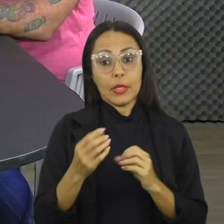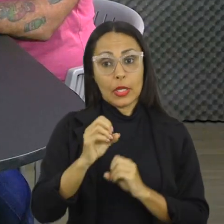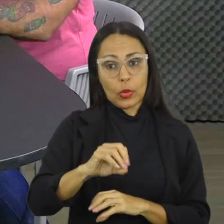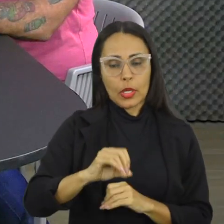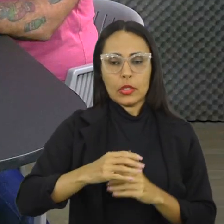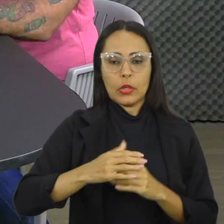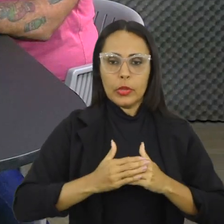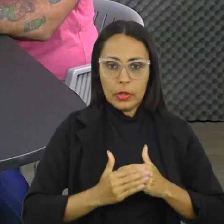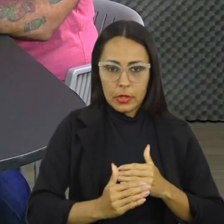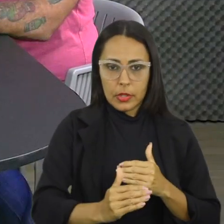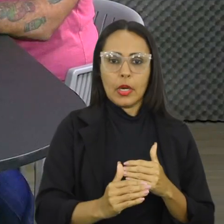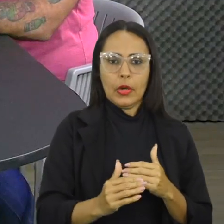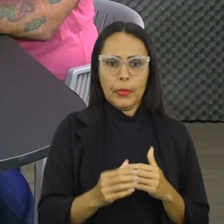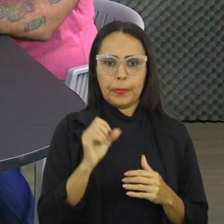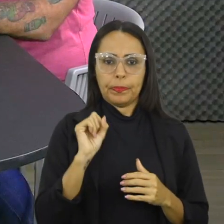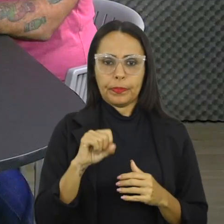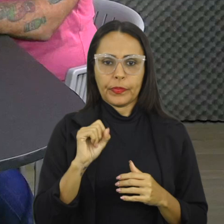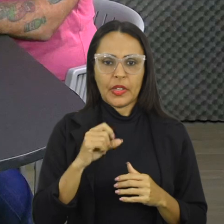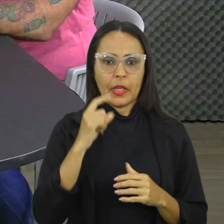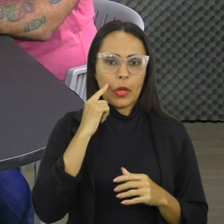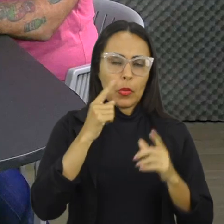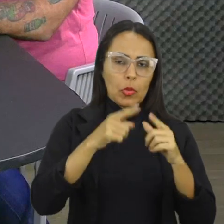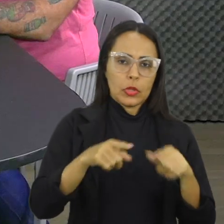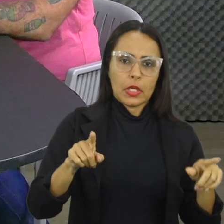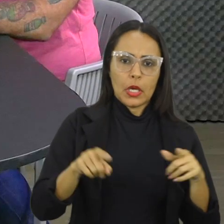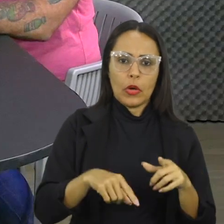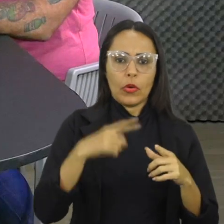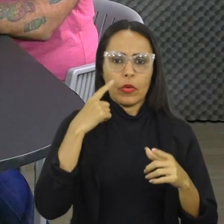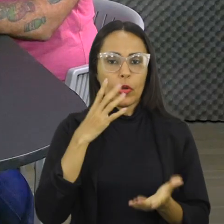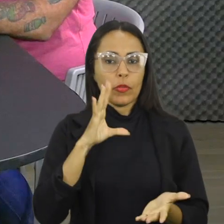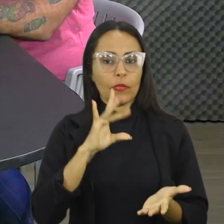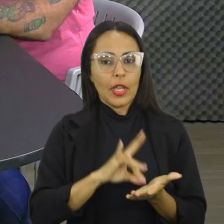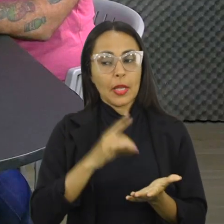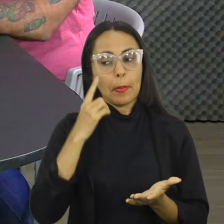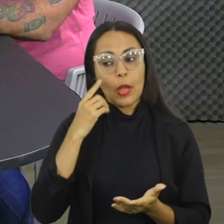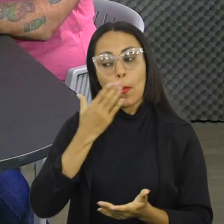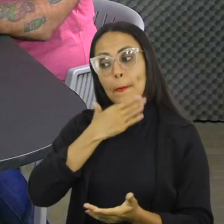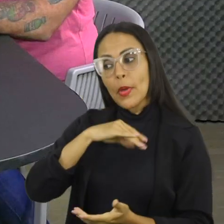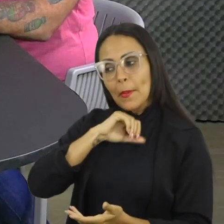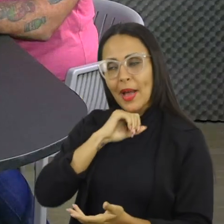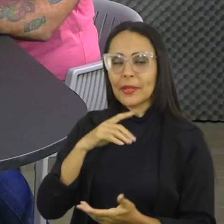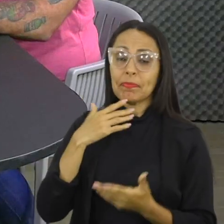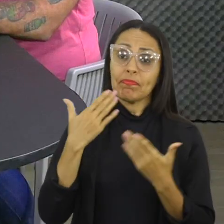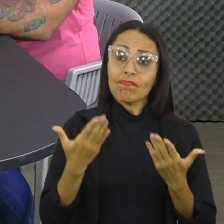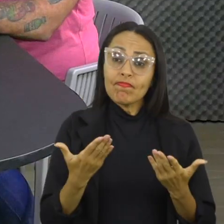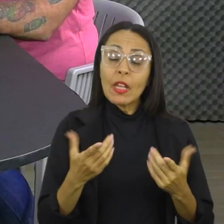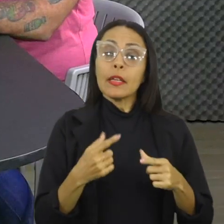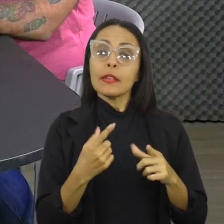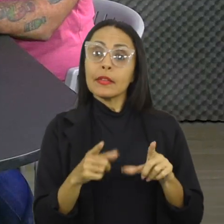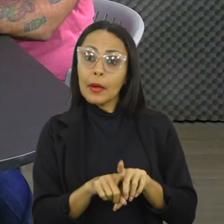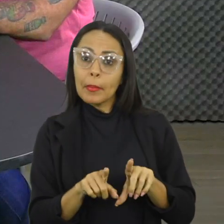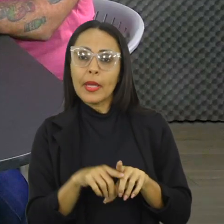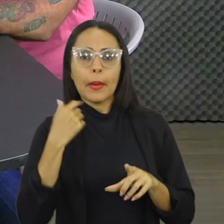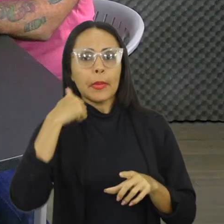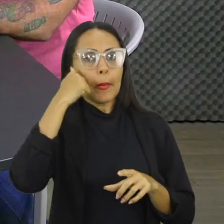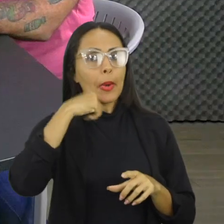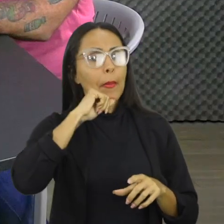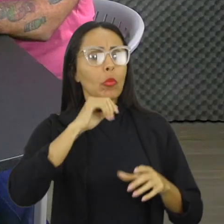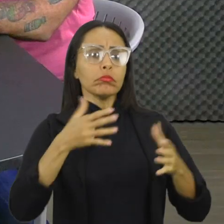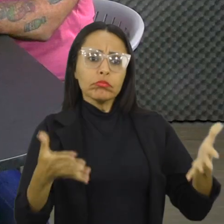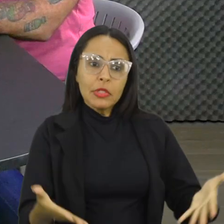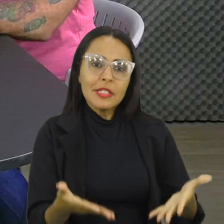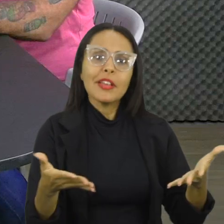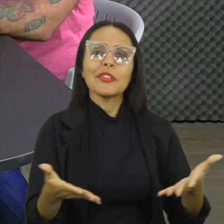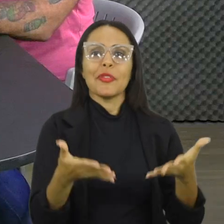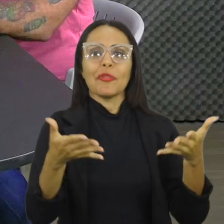educação inicial, essa educação musical inicial foi feita por ele. E a minha mãe foi, assim, uma grande